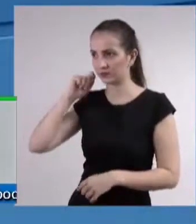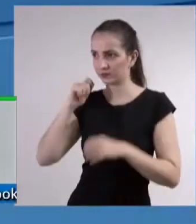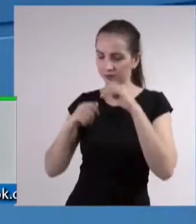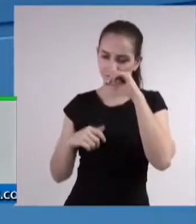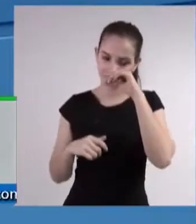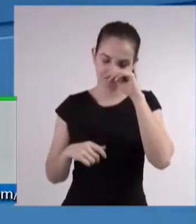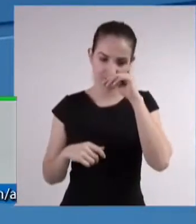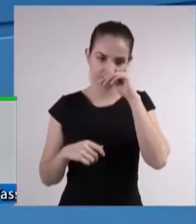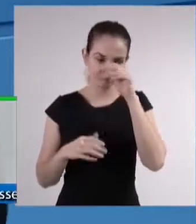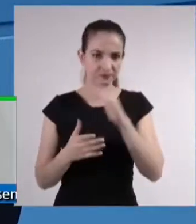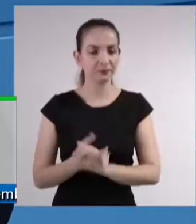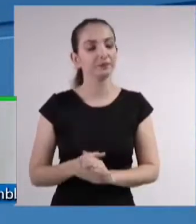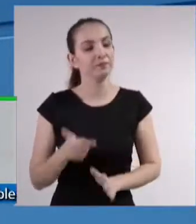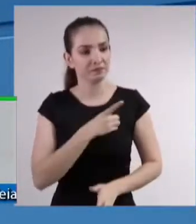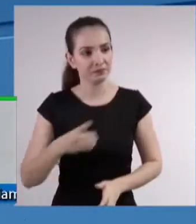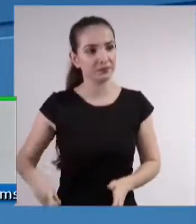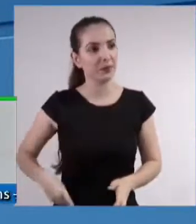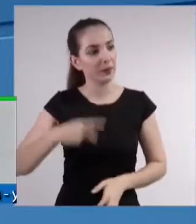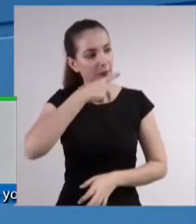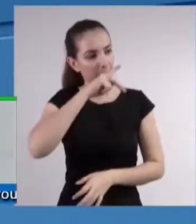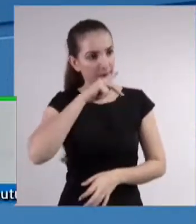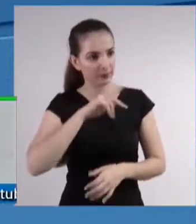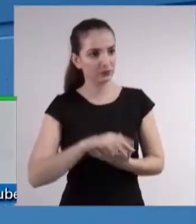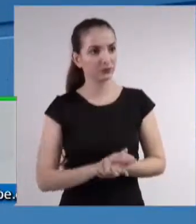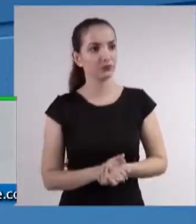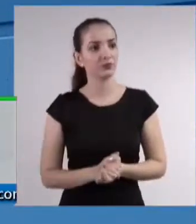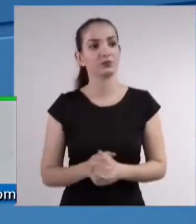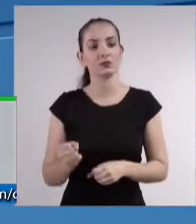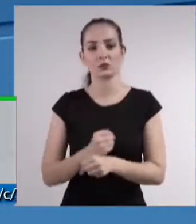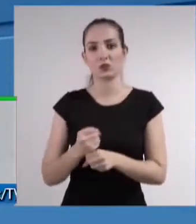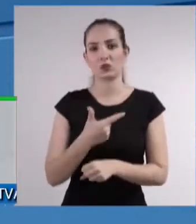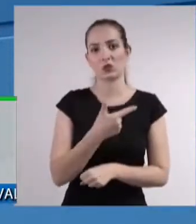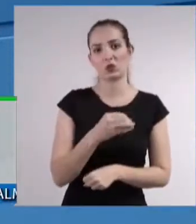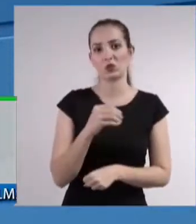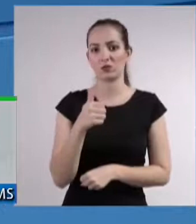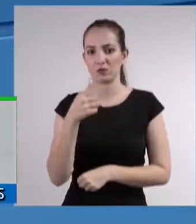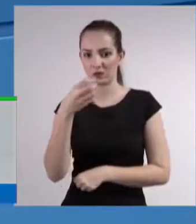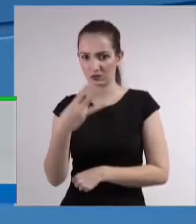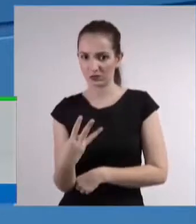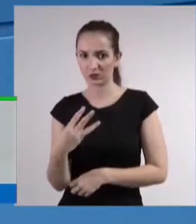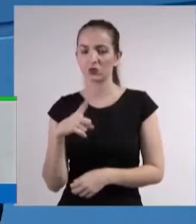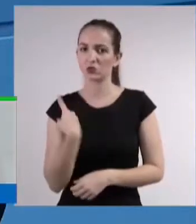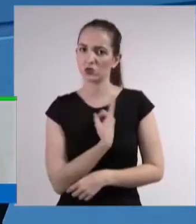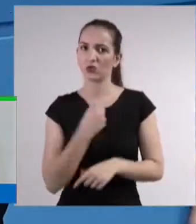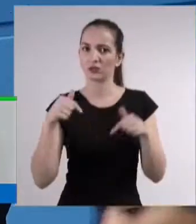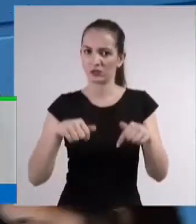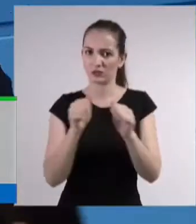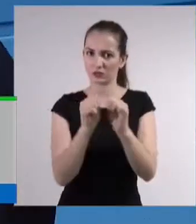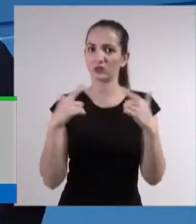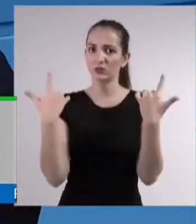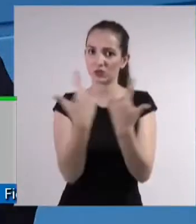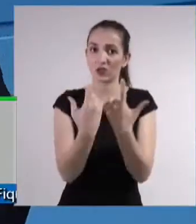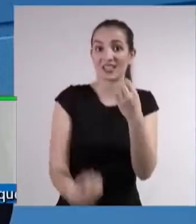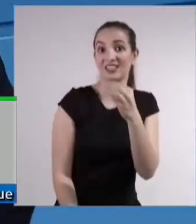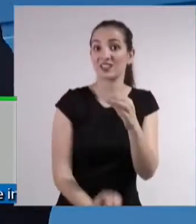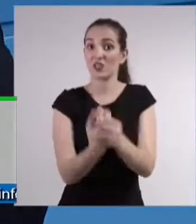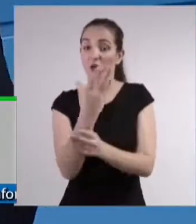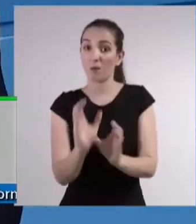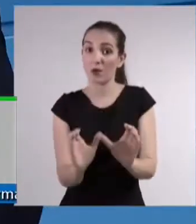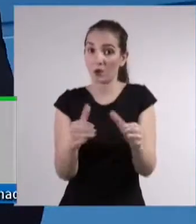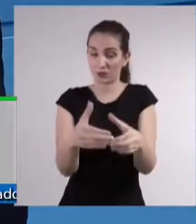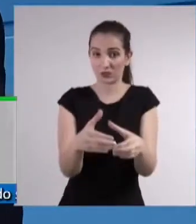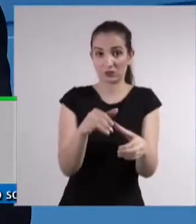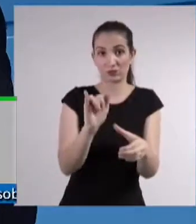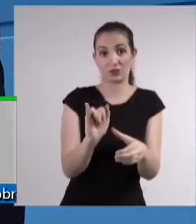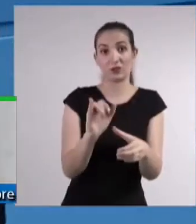Paulo Silve, em 2013, nós fizemos aqui na Assembleia Legislativa, foi criada uma comissão parlamentar de